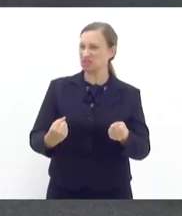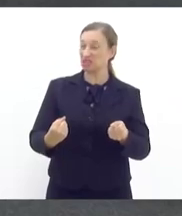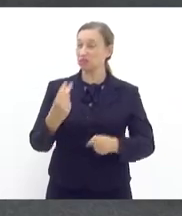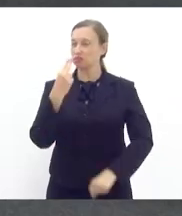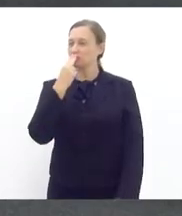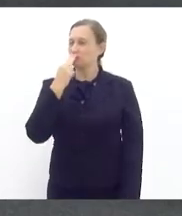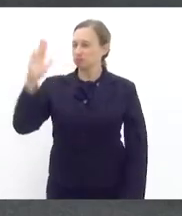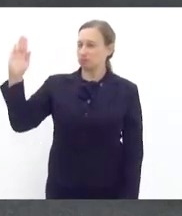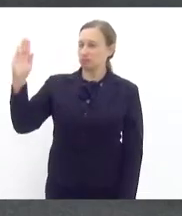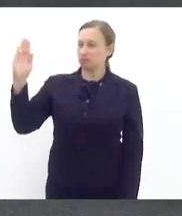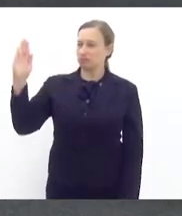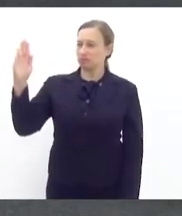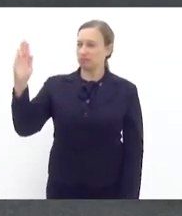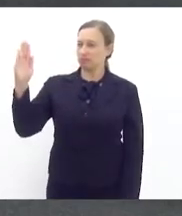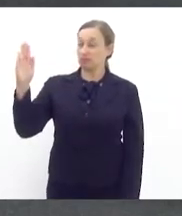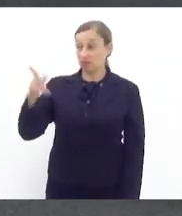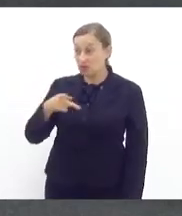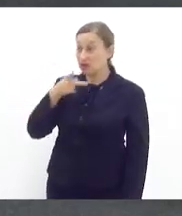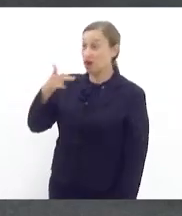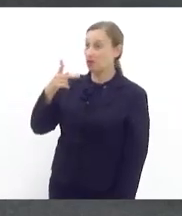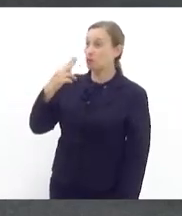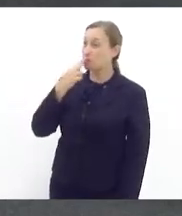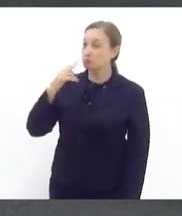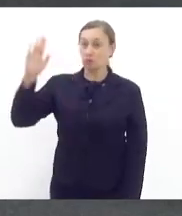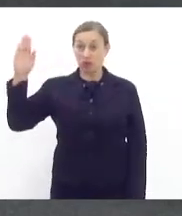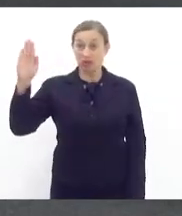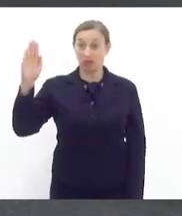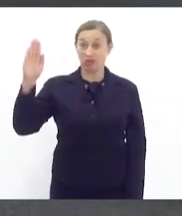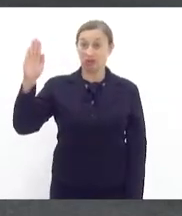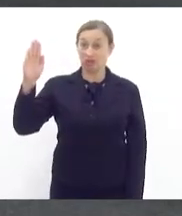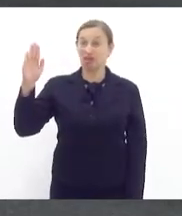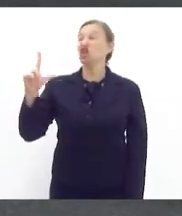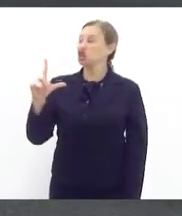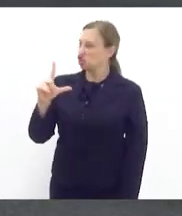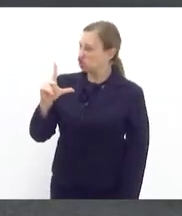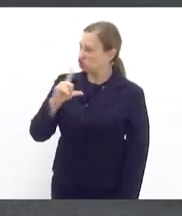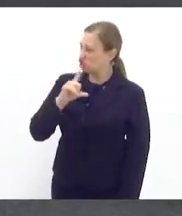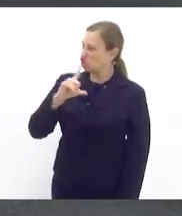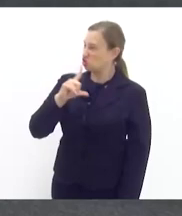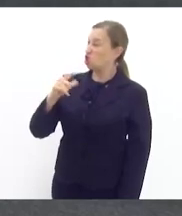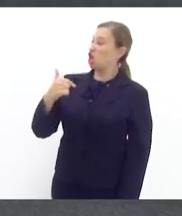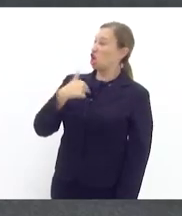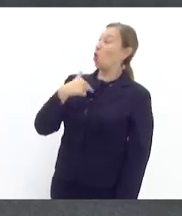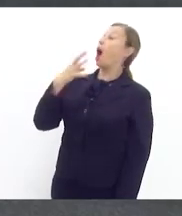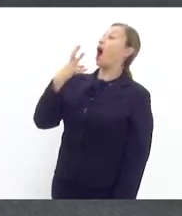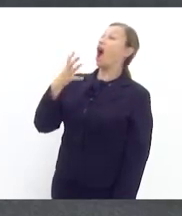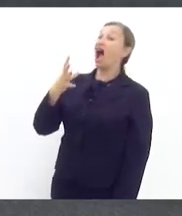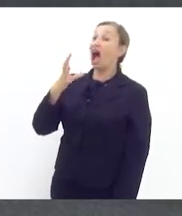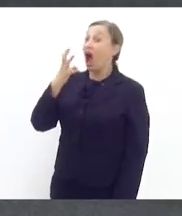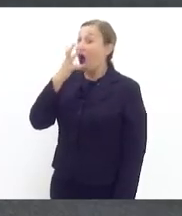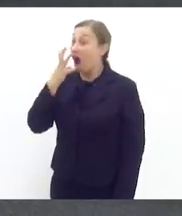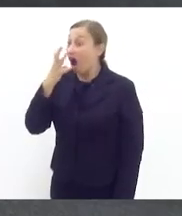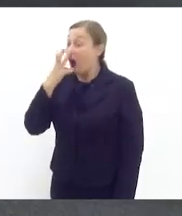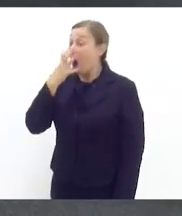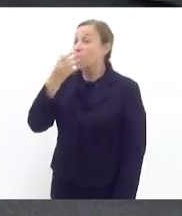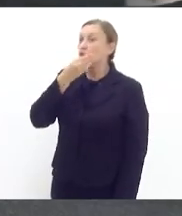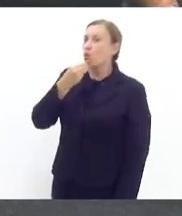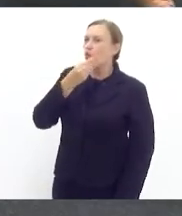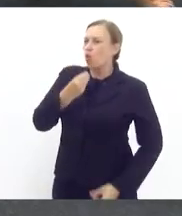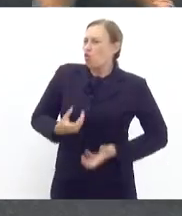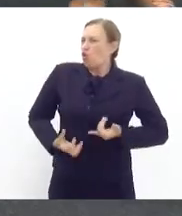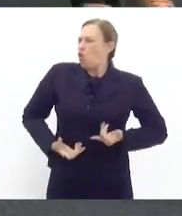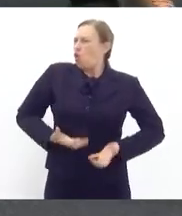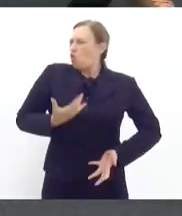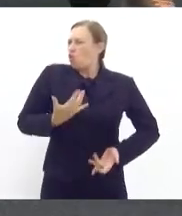Hitler e afirmou o Hitler tinha aquilo que eu admiro no homem o fogo de se